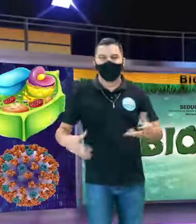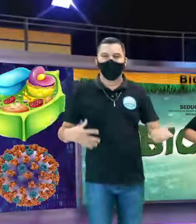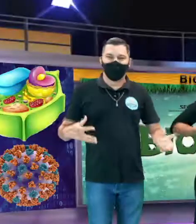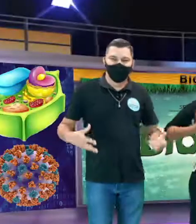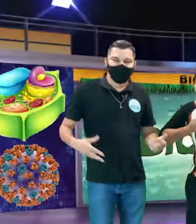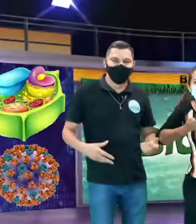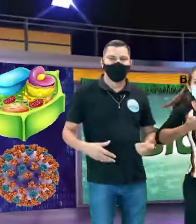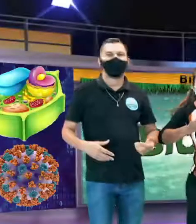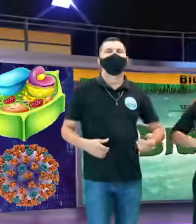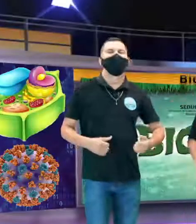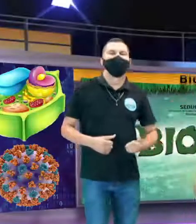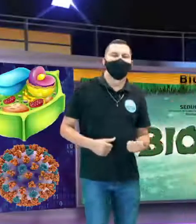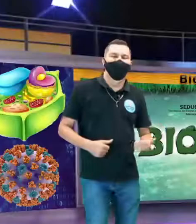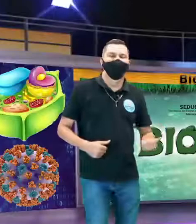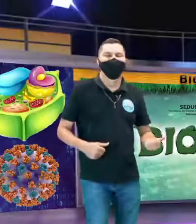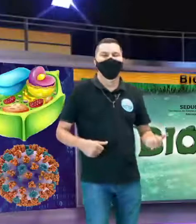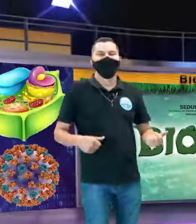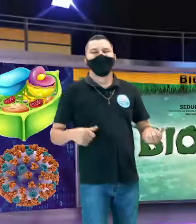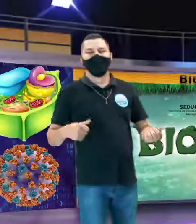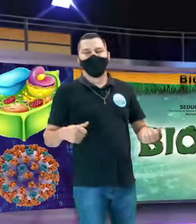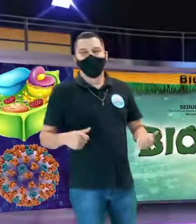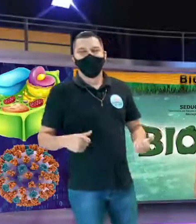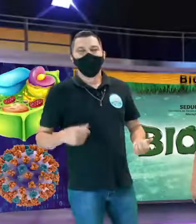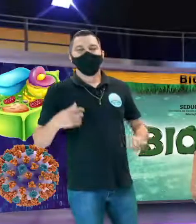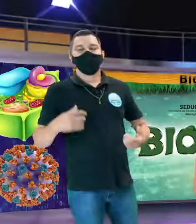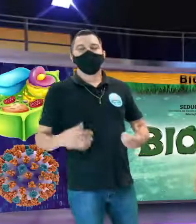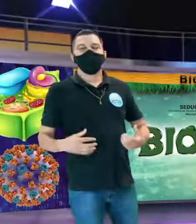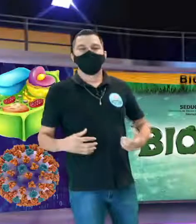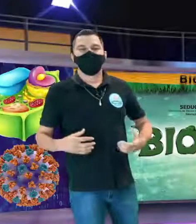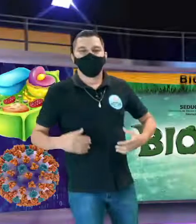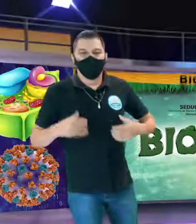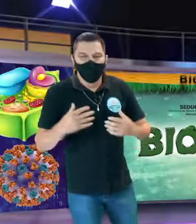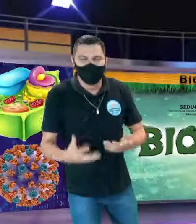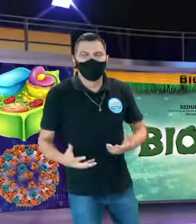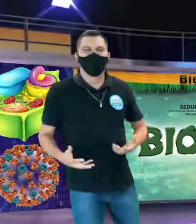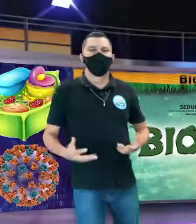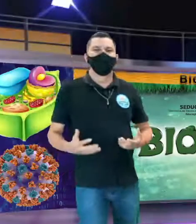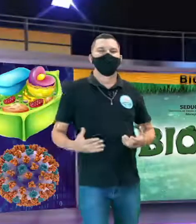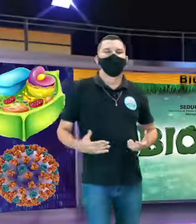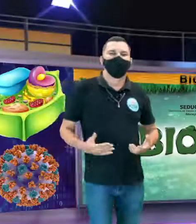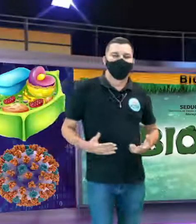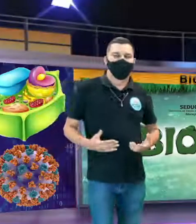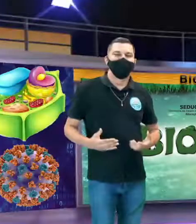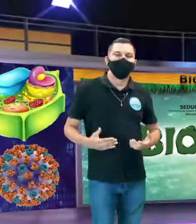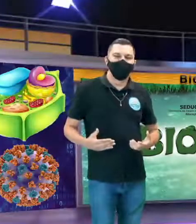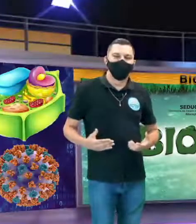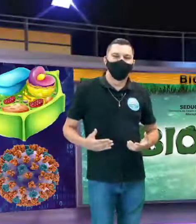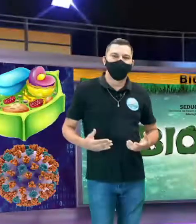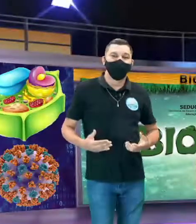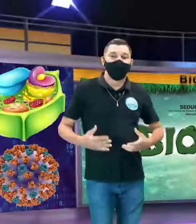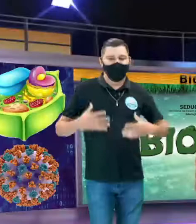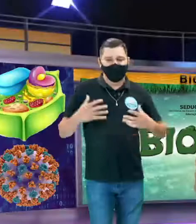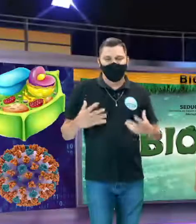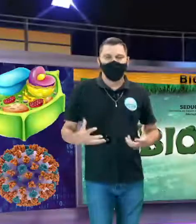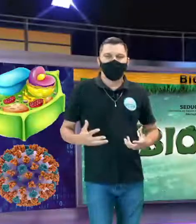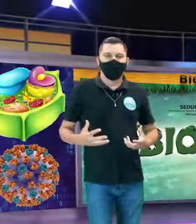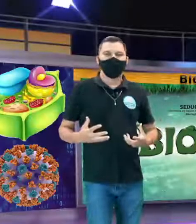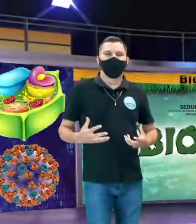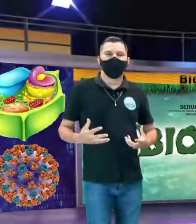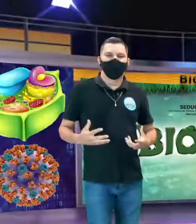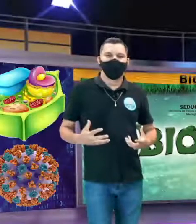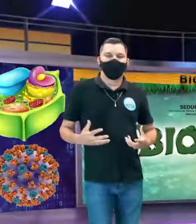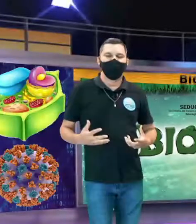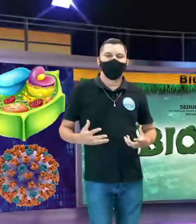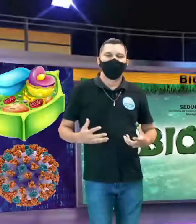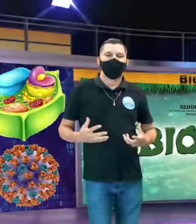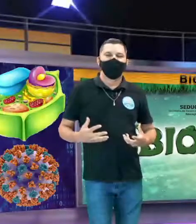vou estar aqui também com vocês. Não desgruda. Claro. Tá bom? Eu espero que vocês curtam esse momento que a gente vai estar aqui junto. Vai ser muito